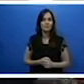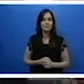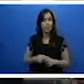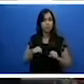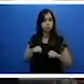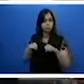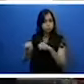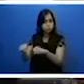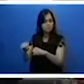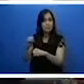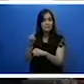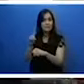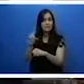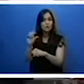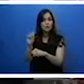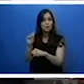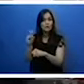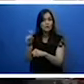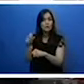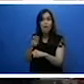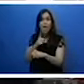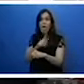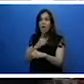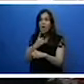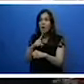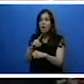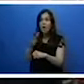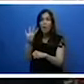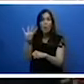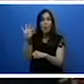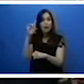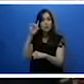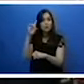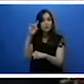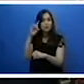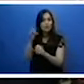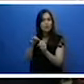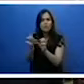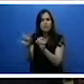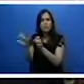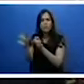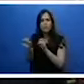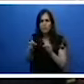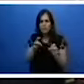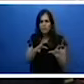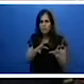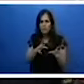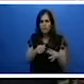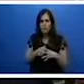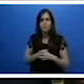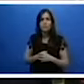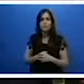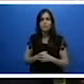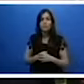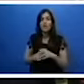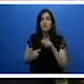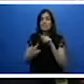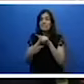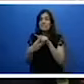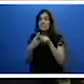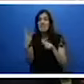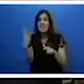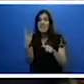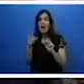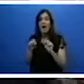tem 185 picolés, né? E em 4 dias ela vendeu todos os picolés, só que não foi de um carrinho só, foram de